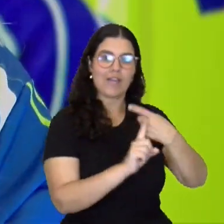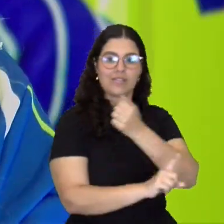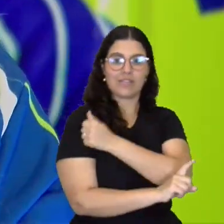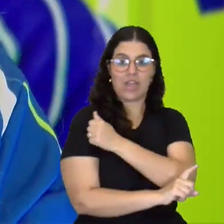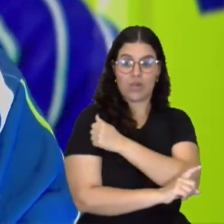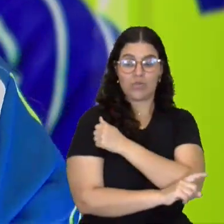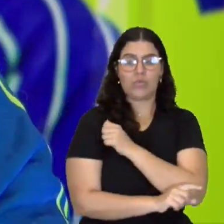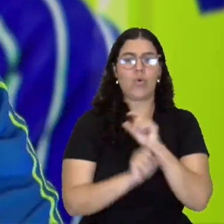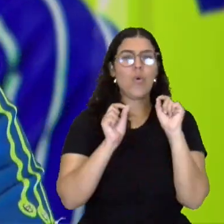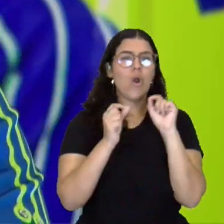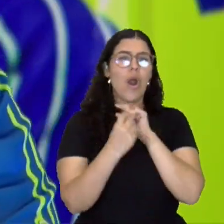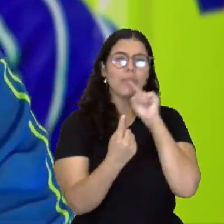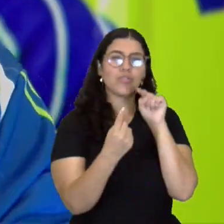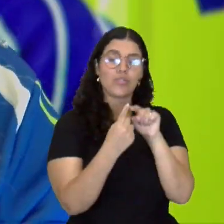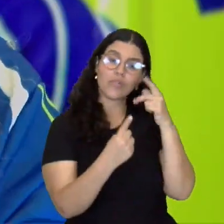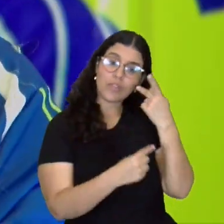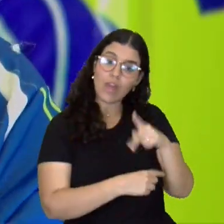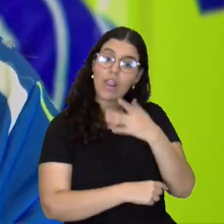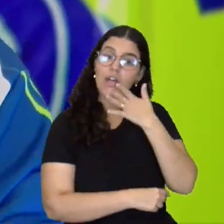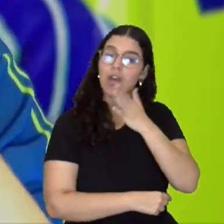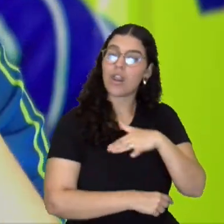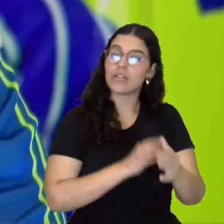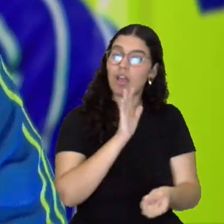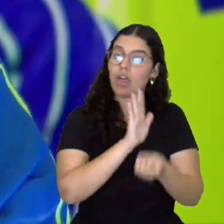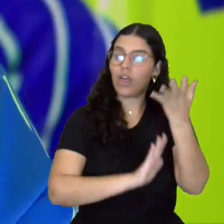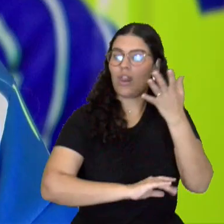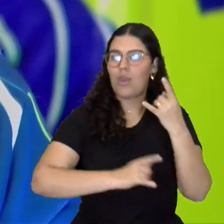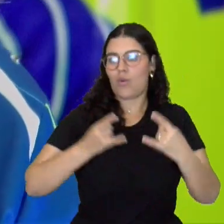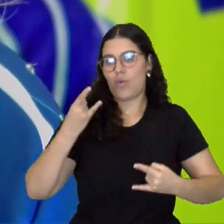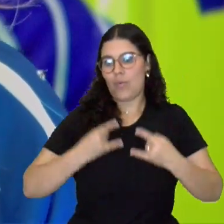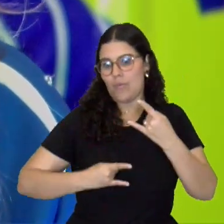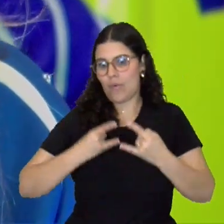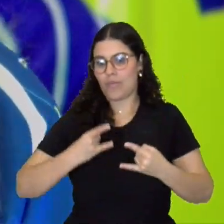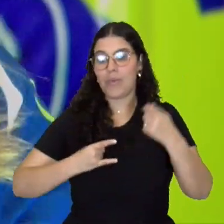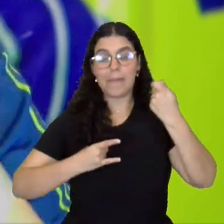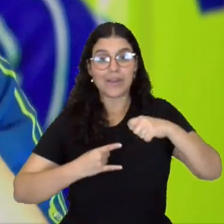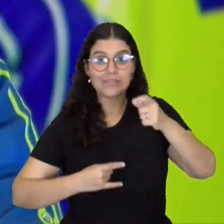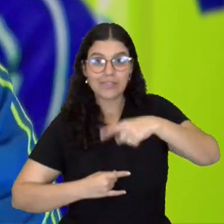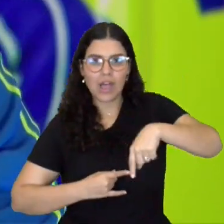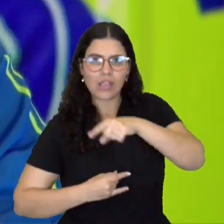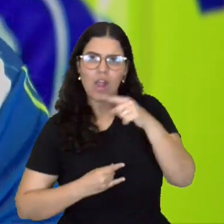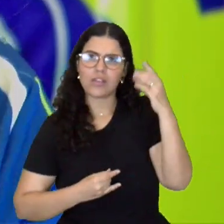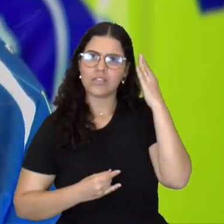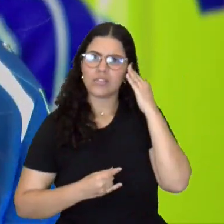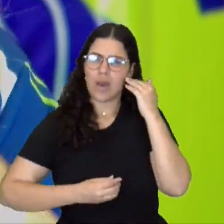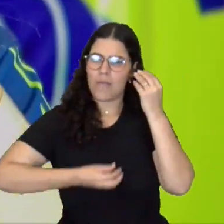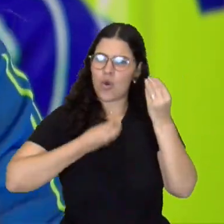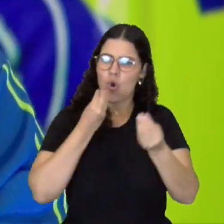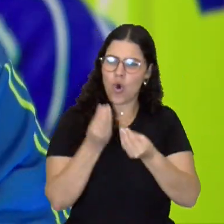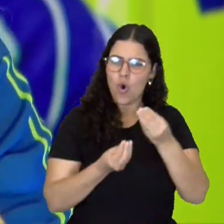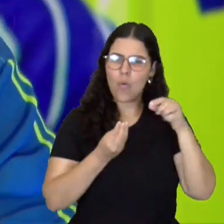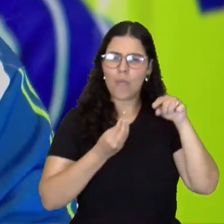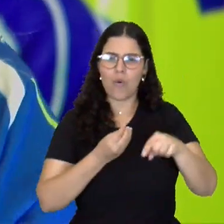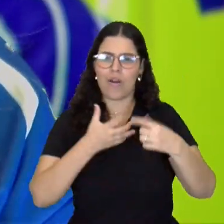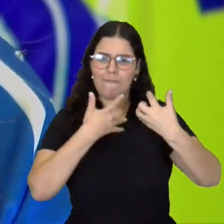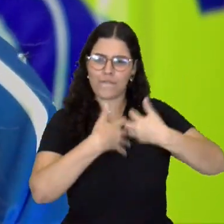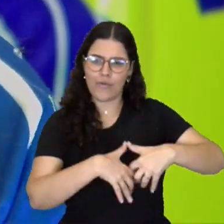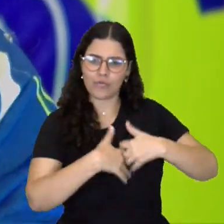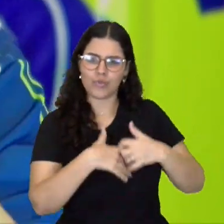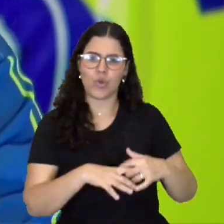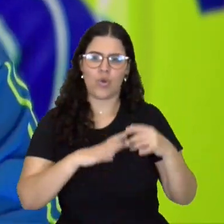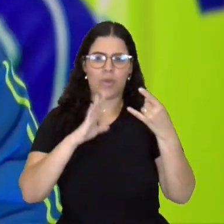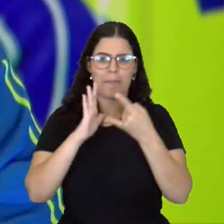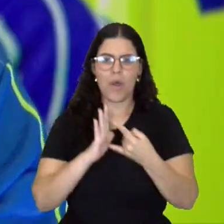competição, um robô. Então ali eles têm que entender como é que esse robô vai funcionar, o que é que ele vai fazer, qual é a